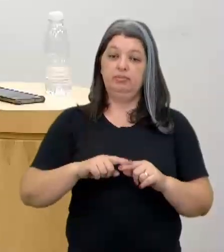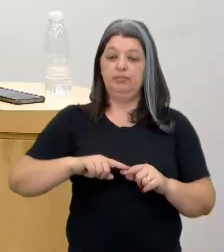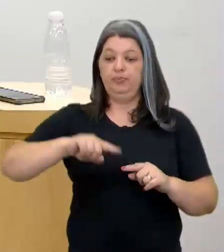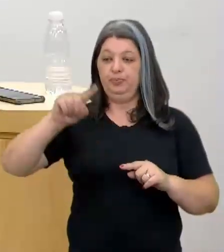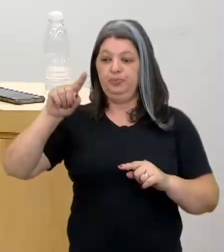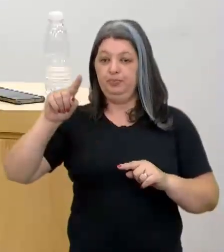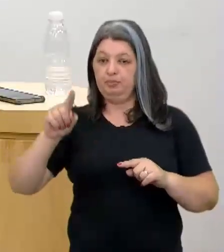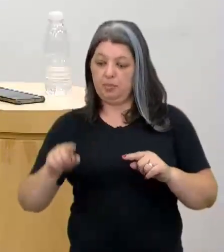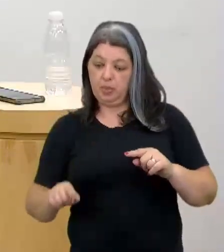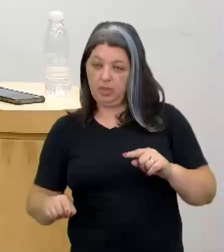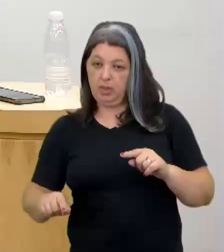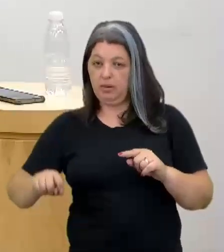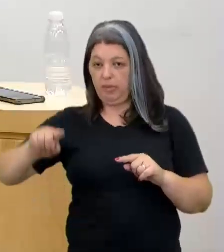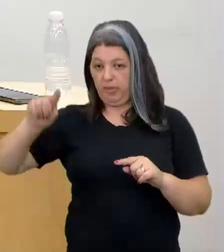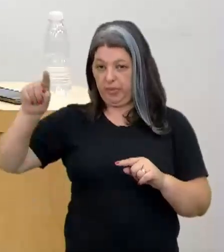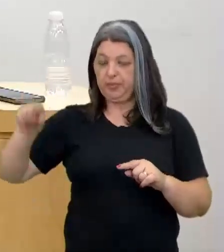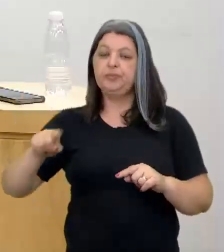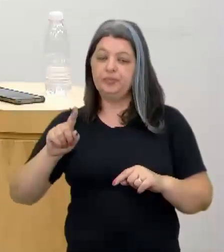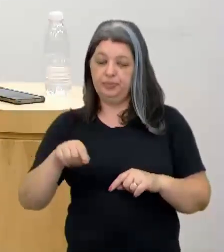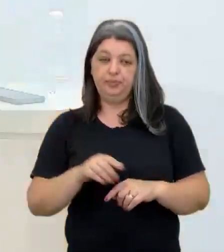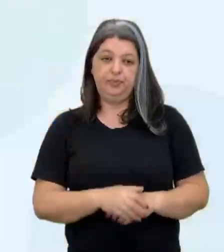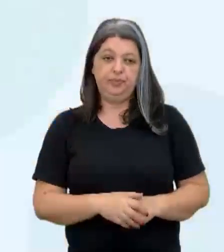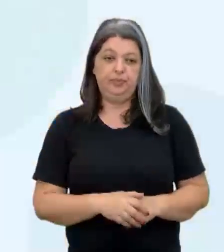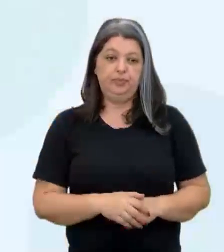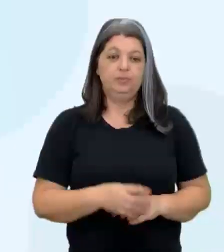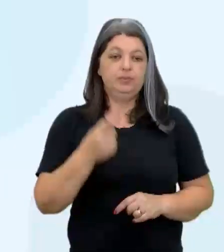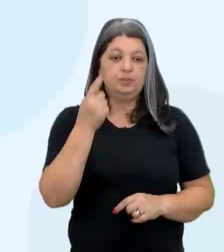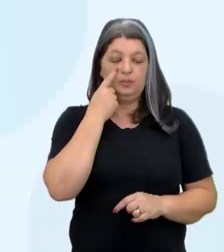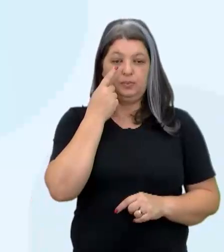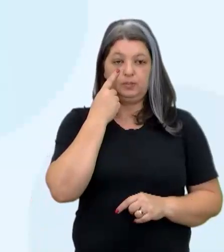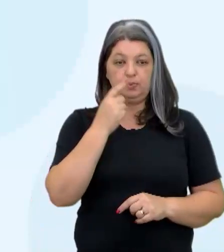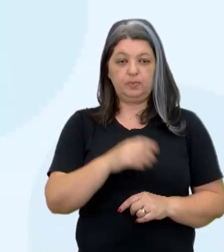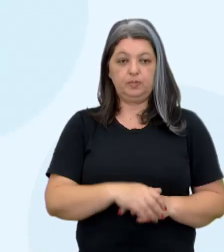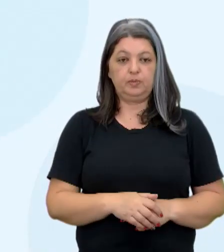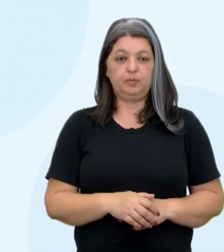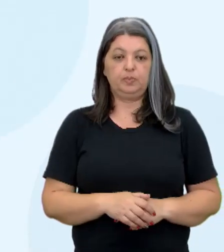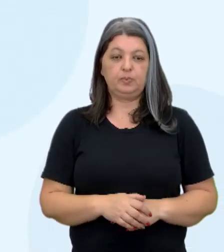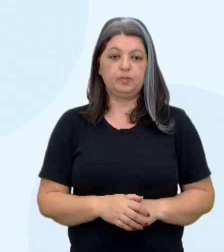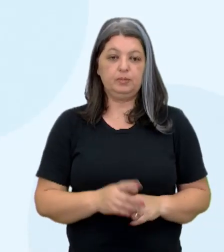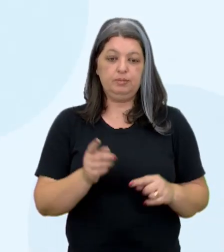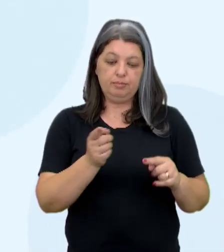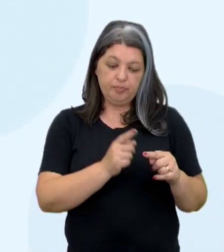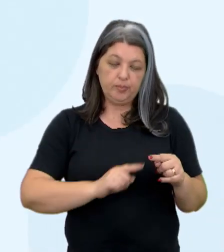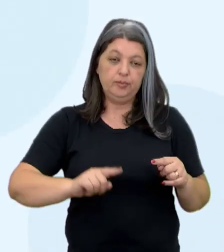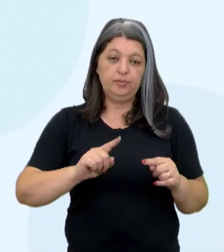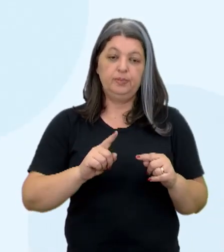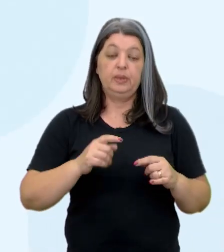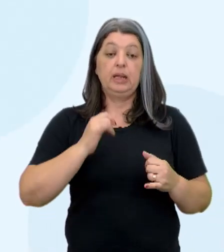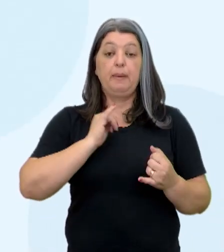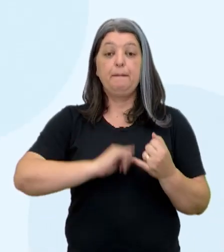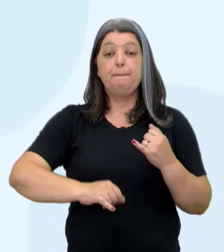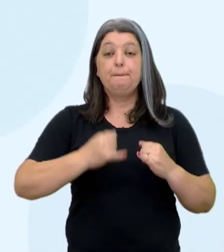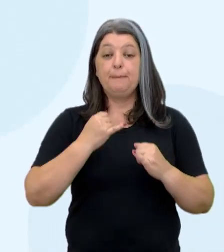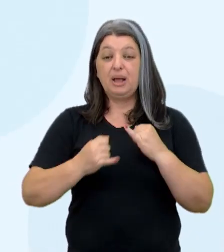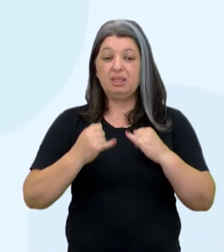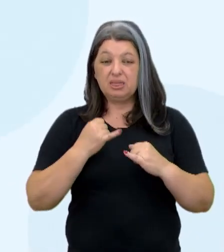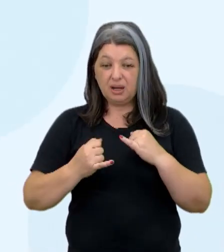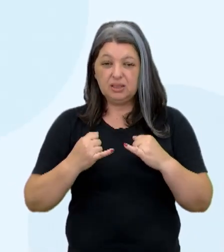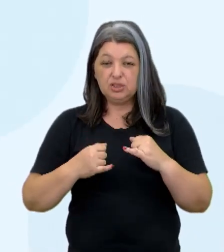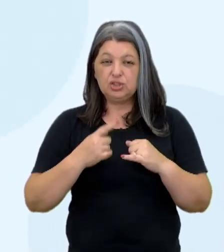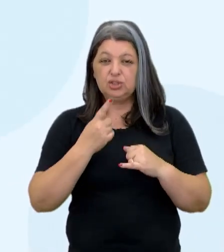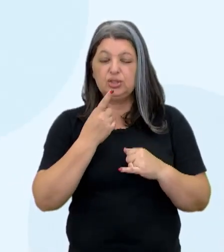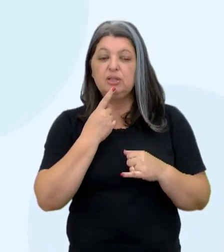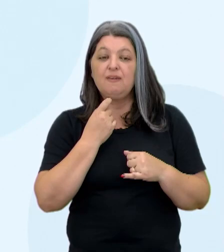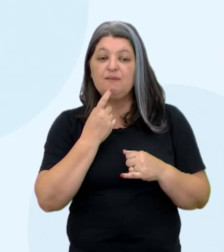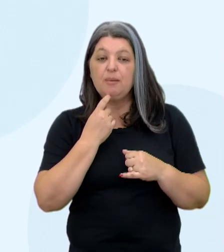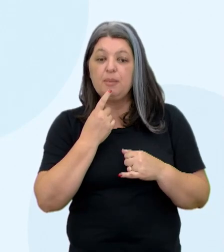descer meio, vai subir meio, vai descer meio. Então, olha lá a setinha, ó. Ela vai aparecer na metade da vermelhinha. Então, bem